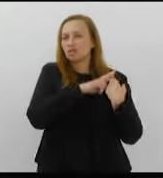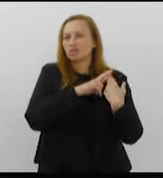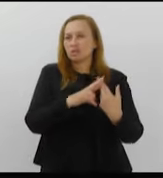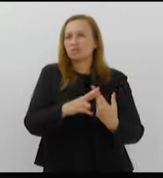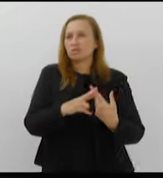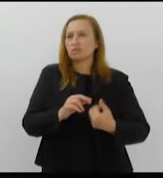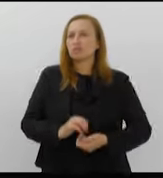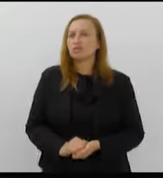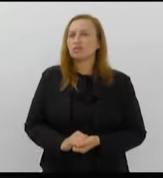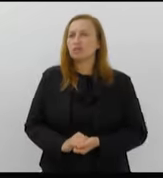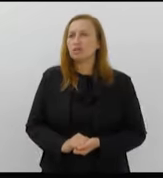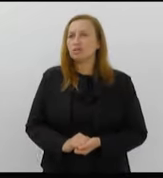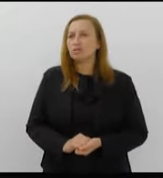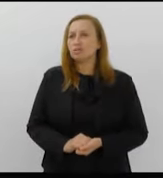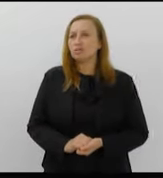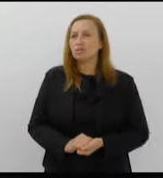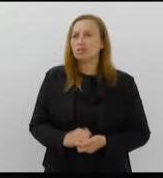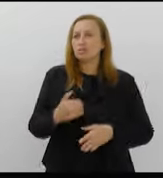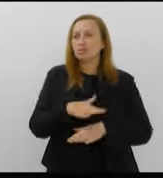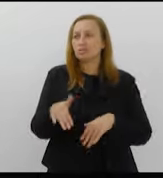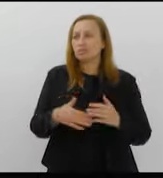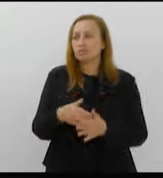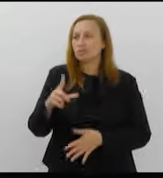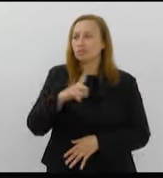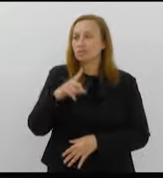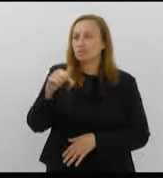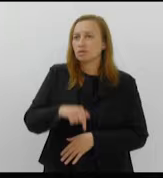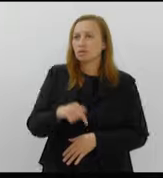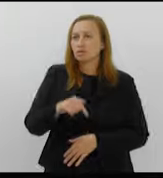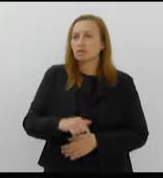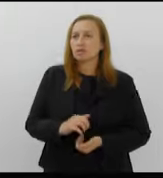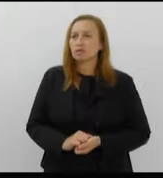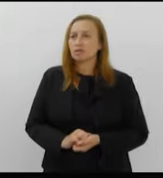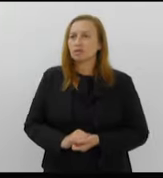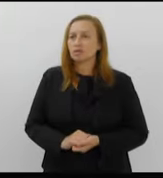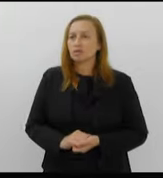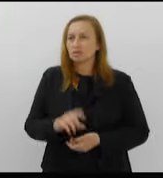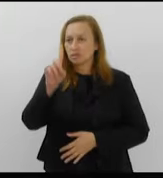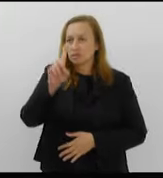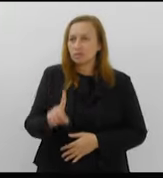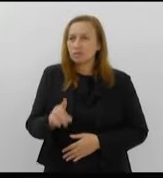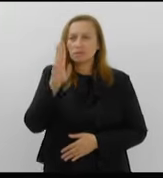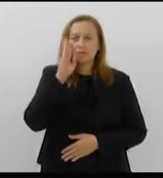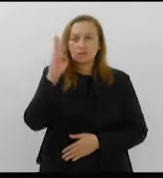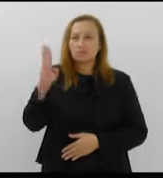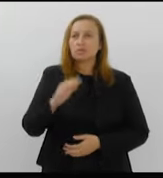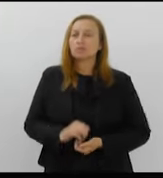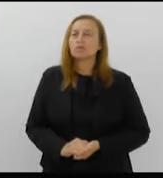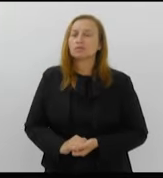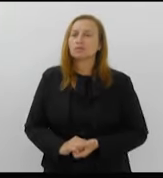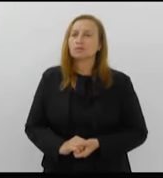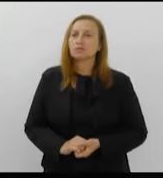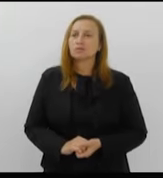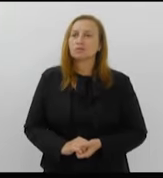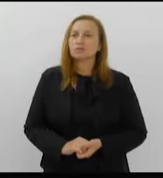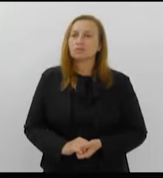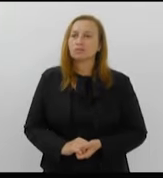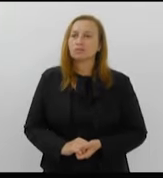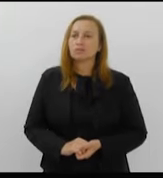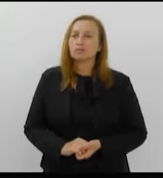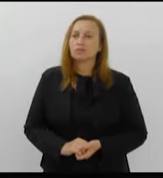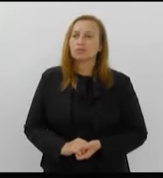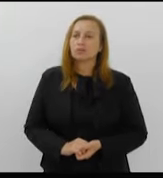que devemos todas e todos ter aqui como agentes públicos de entrega de um direito fundamental, que nos